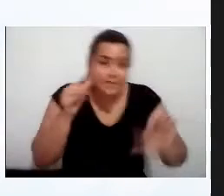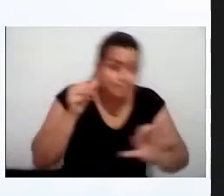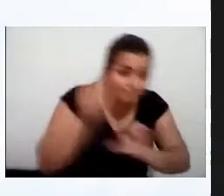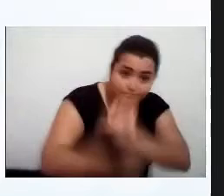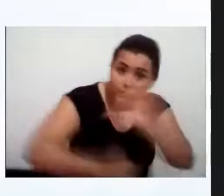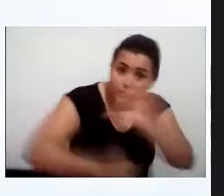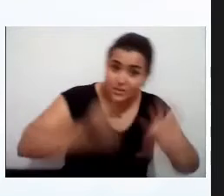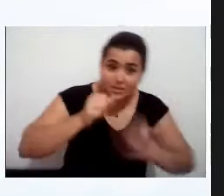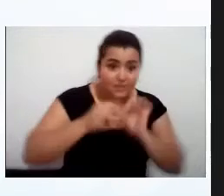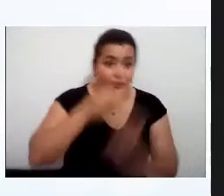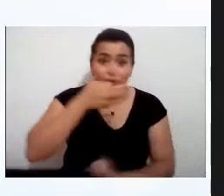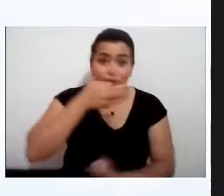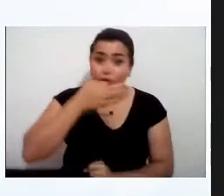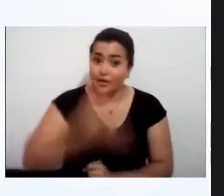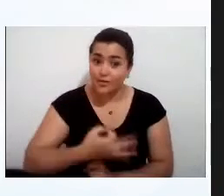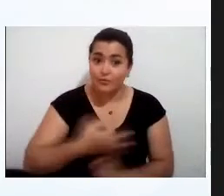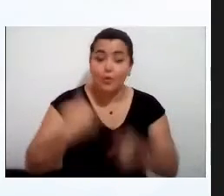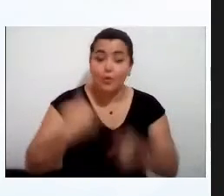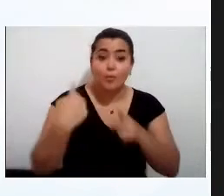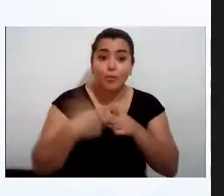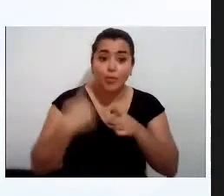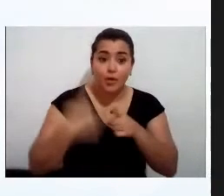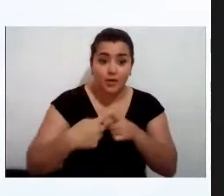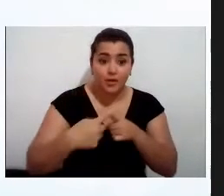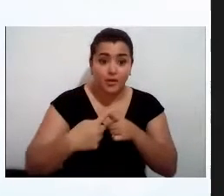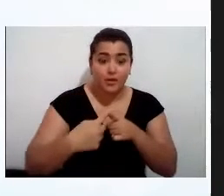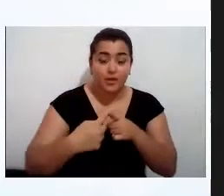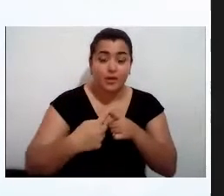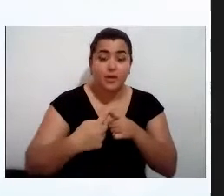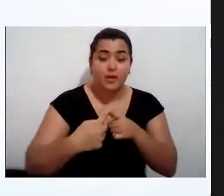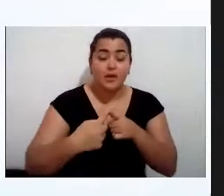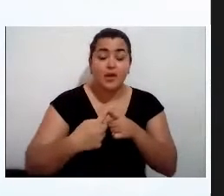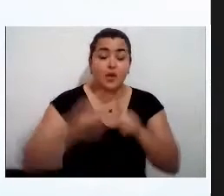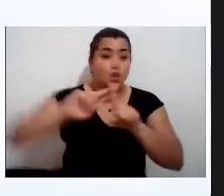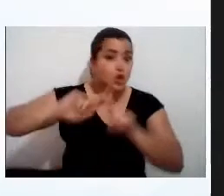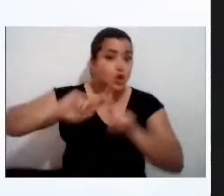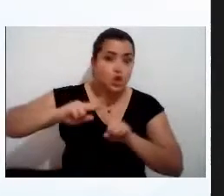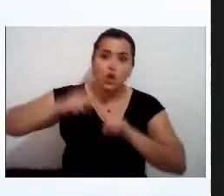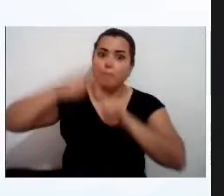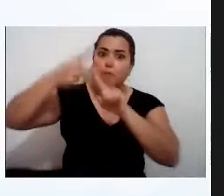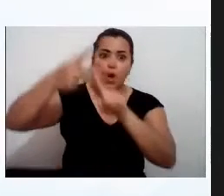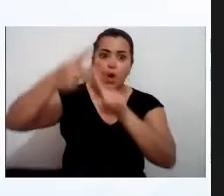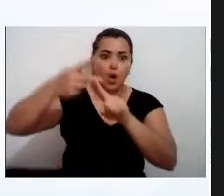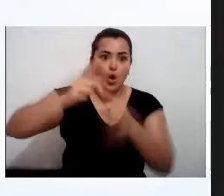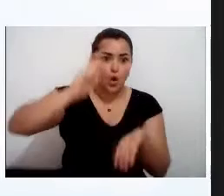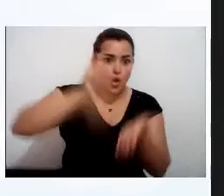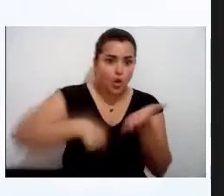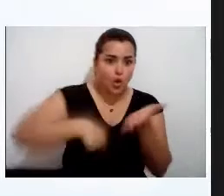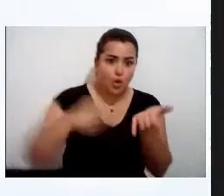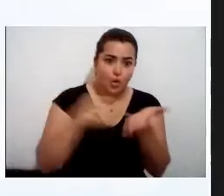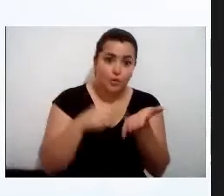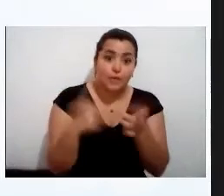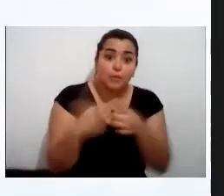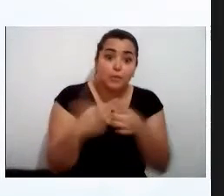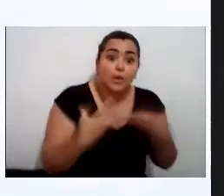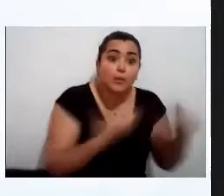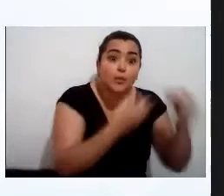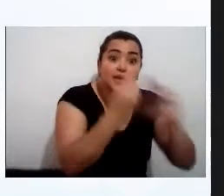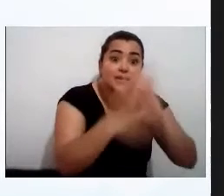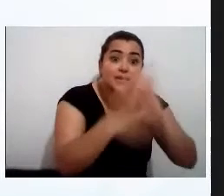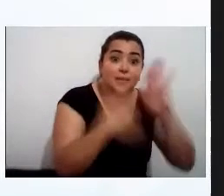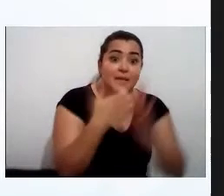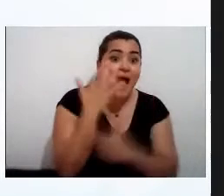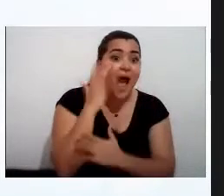duplicou o número de contratações por meio do contrato intermitente, que é um contrato que é um maná para os empresários. Primeiro,